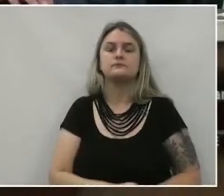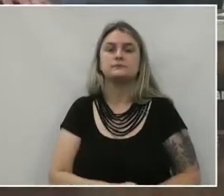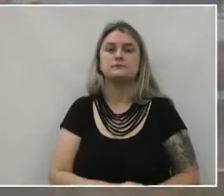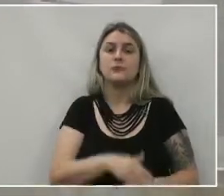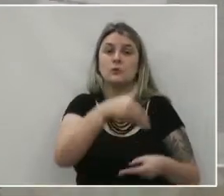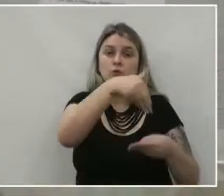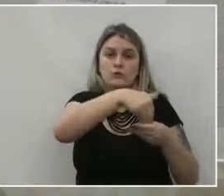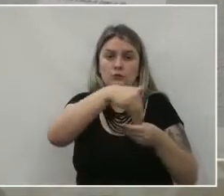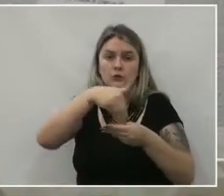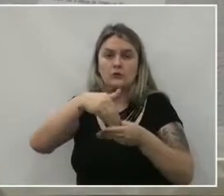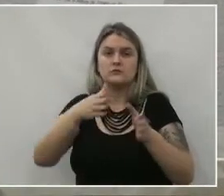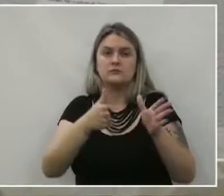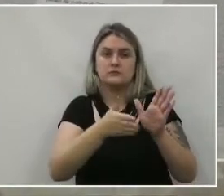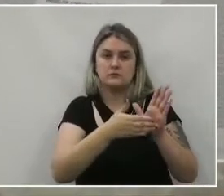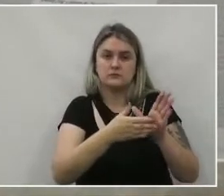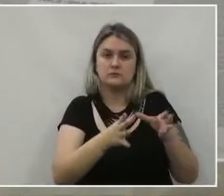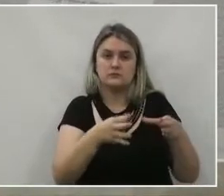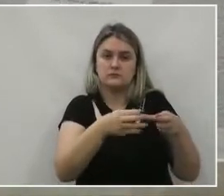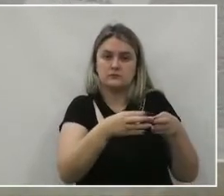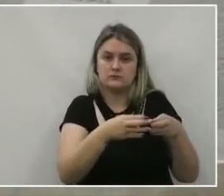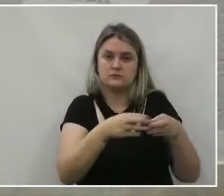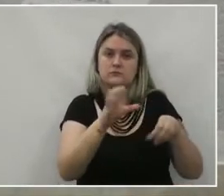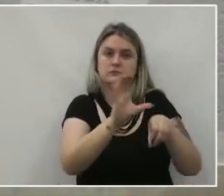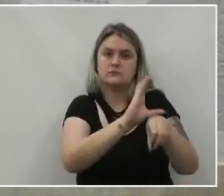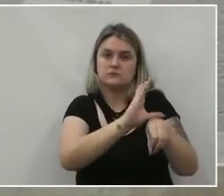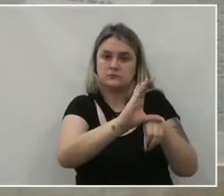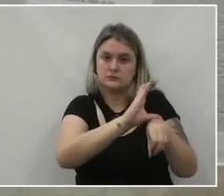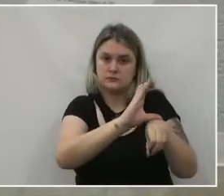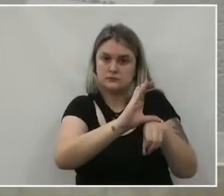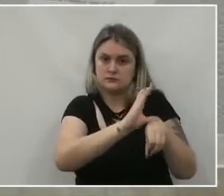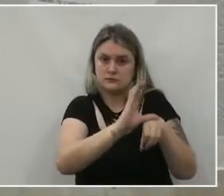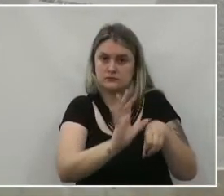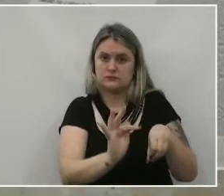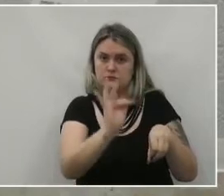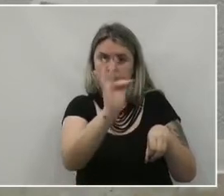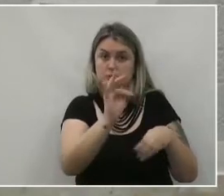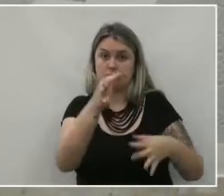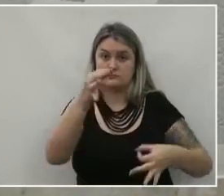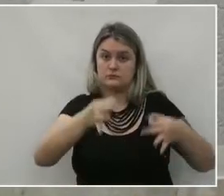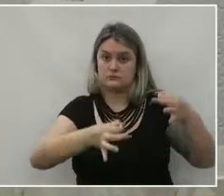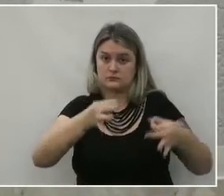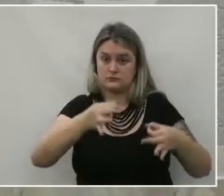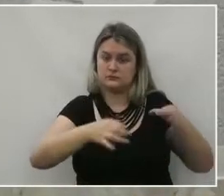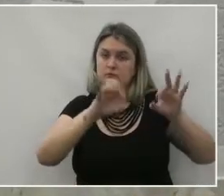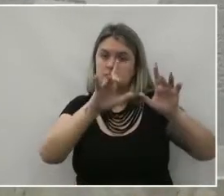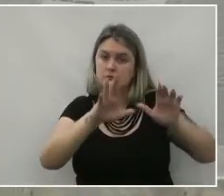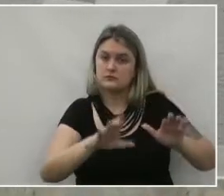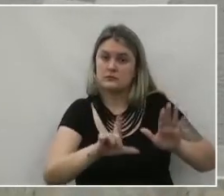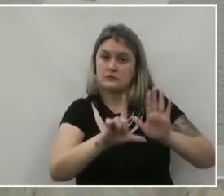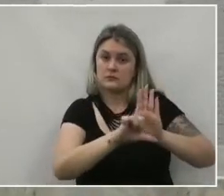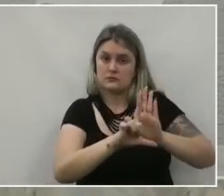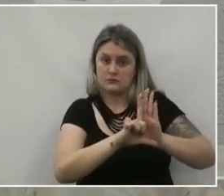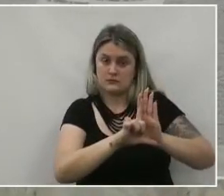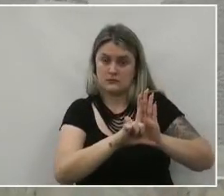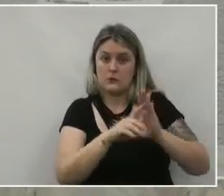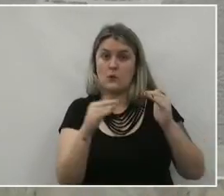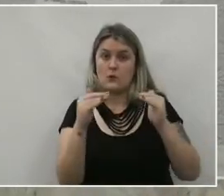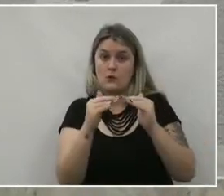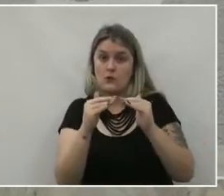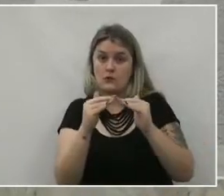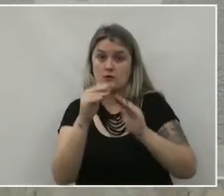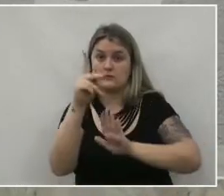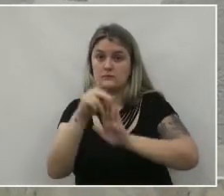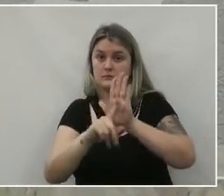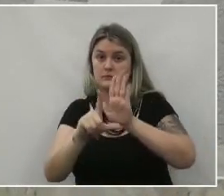Votação do parecer fundamentado da Comissão de Constituição Justiça e redação final Favorável